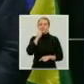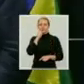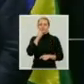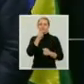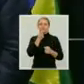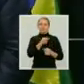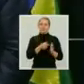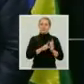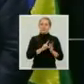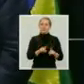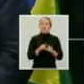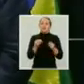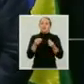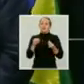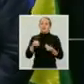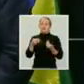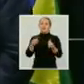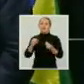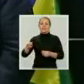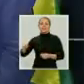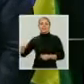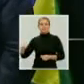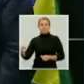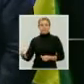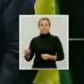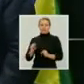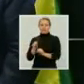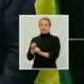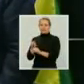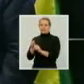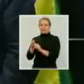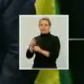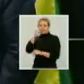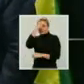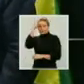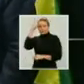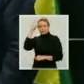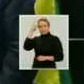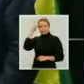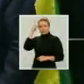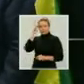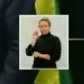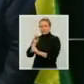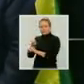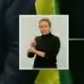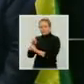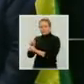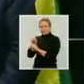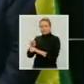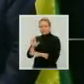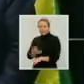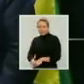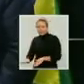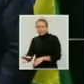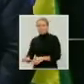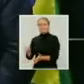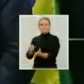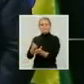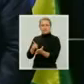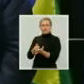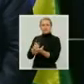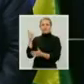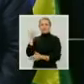dar a oportunidade, ensinar o pessoal, educar a criançada de alguma maneira,